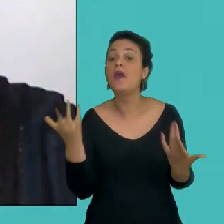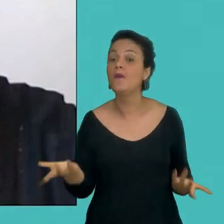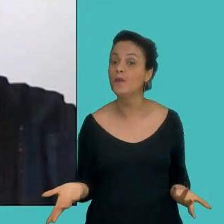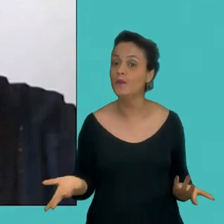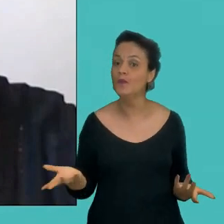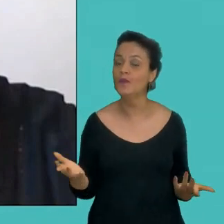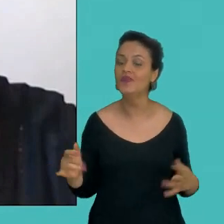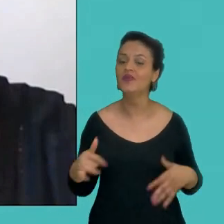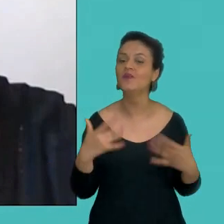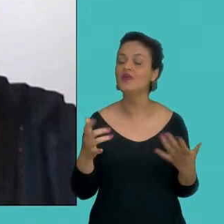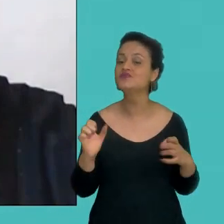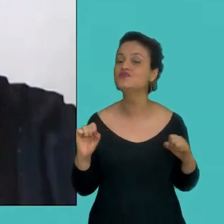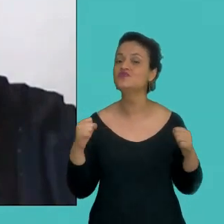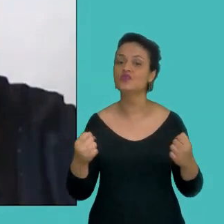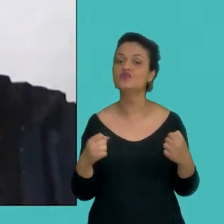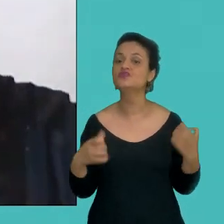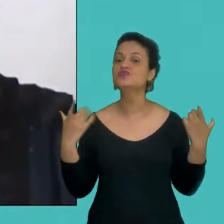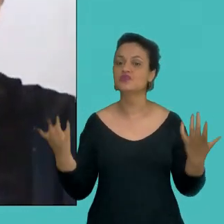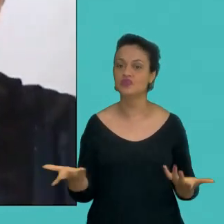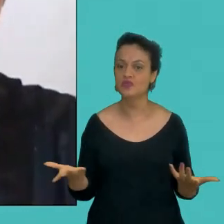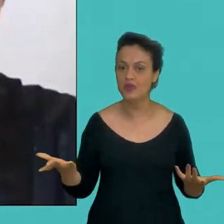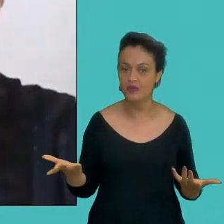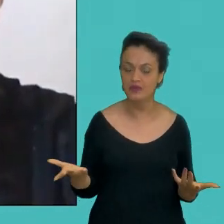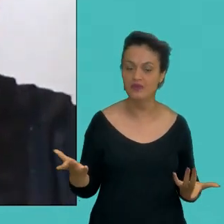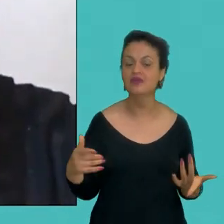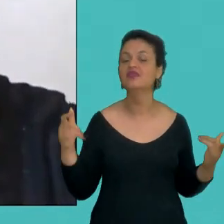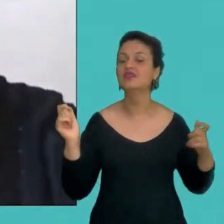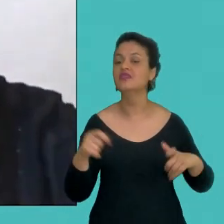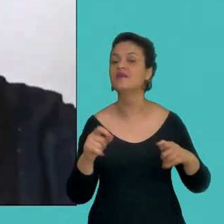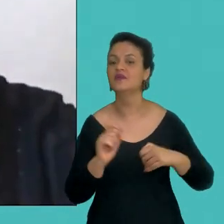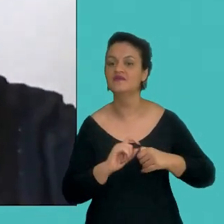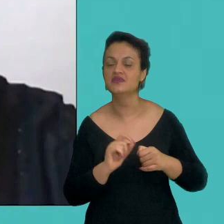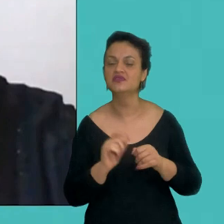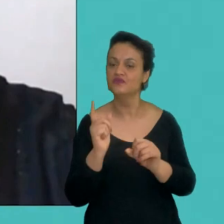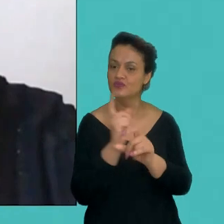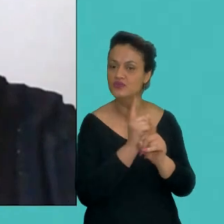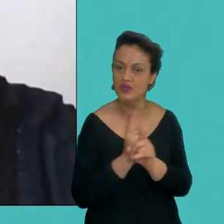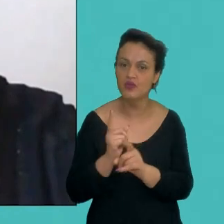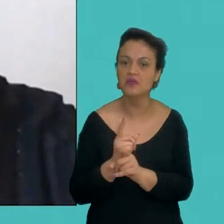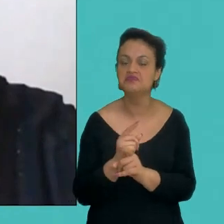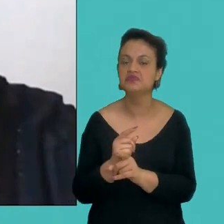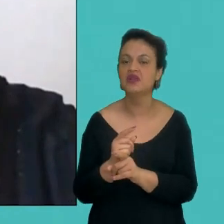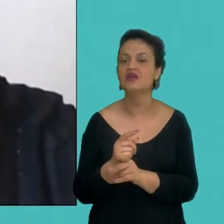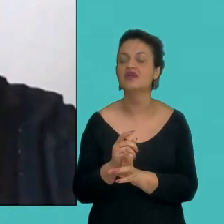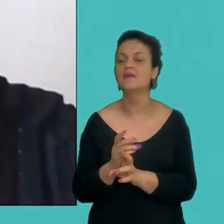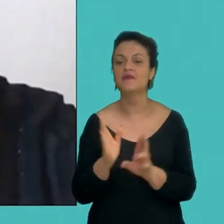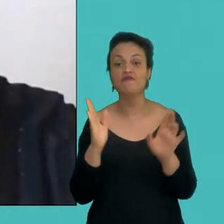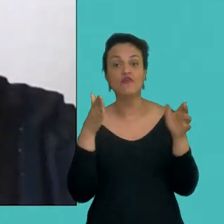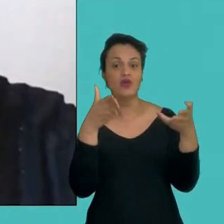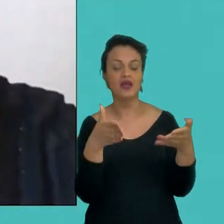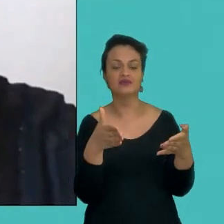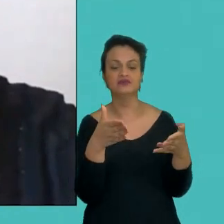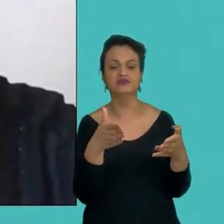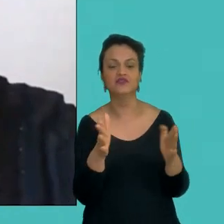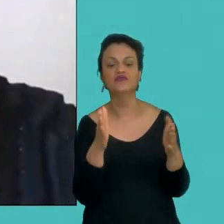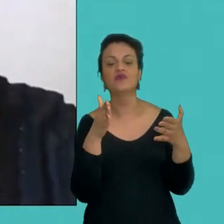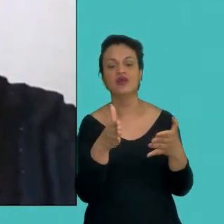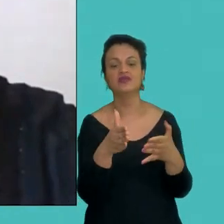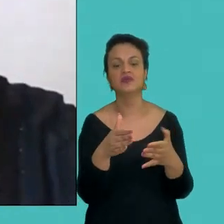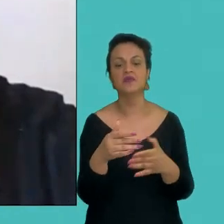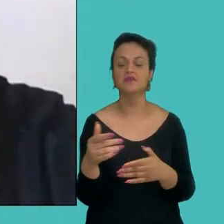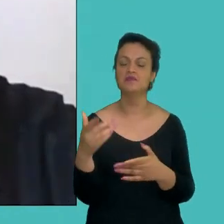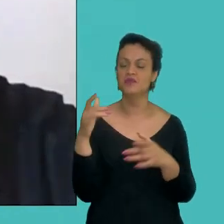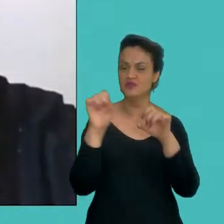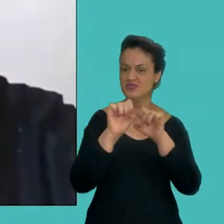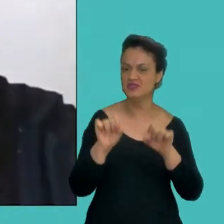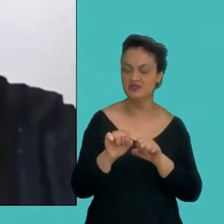sobre quais são aqueles esforços que o inquérito é capaz de identificar,